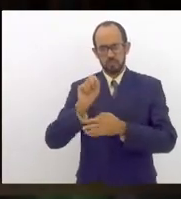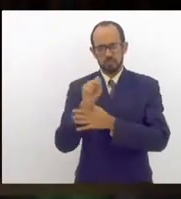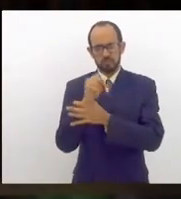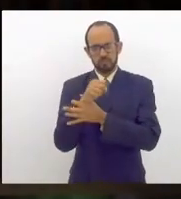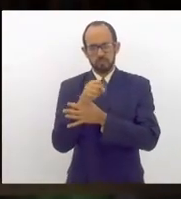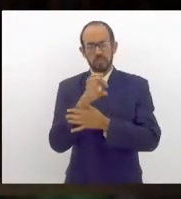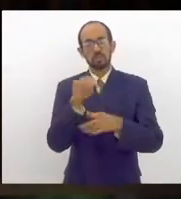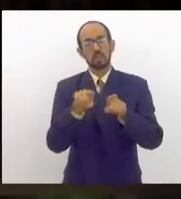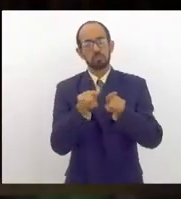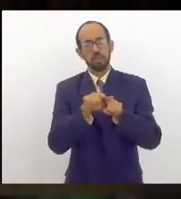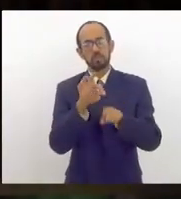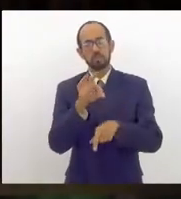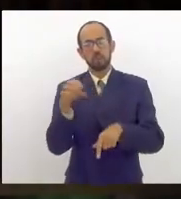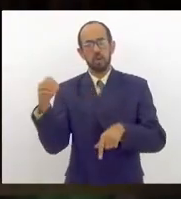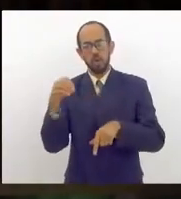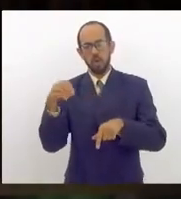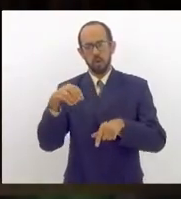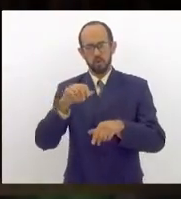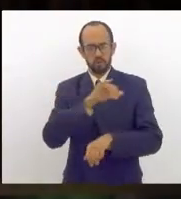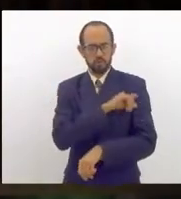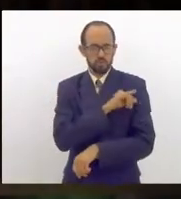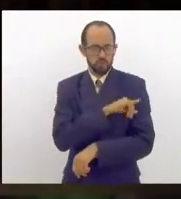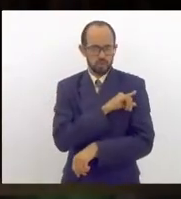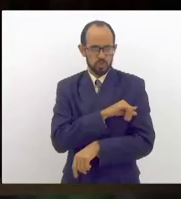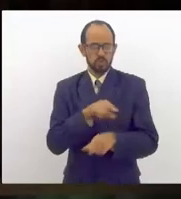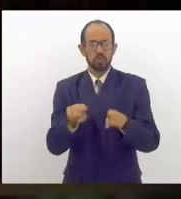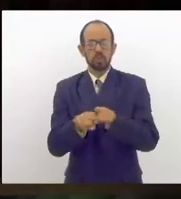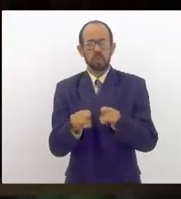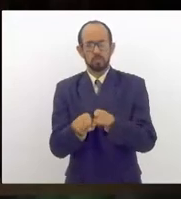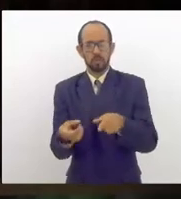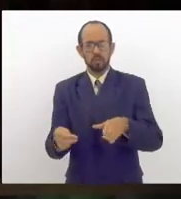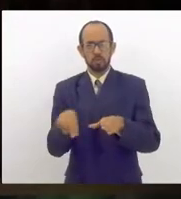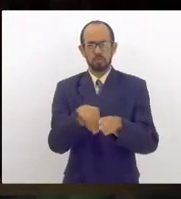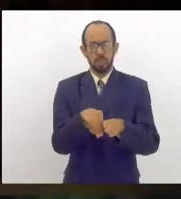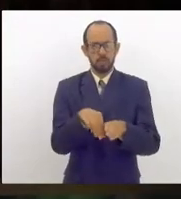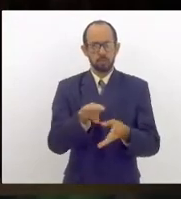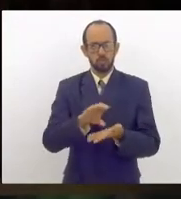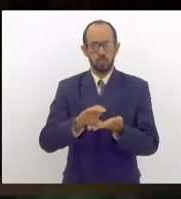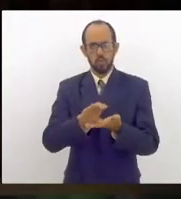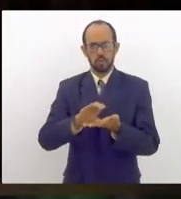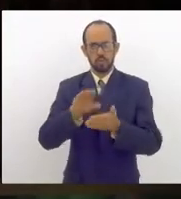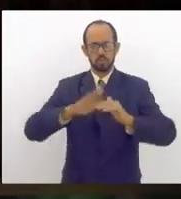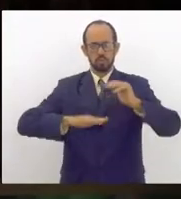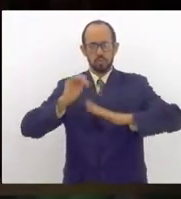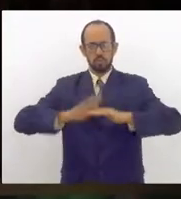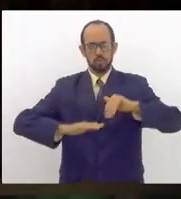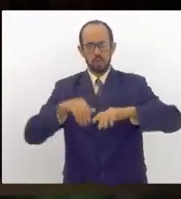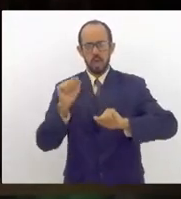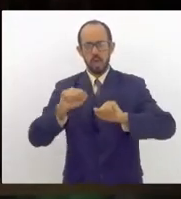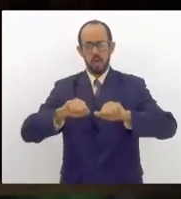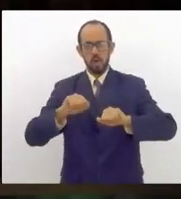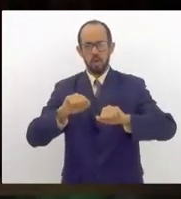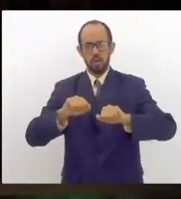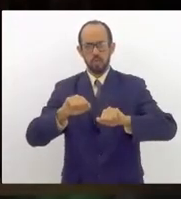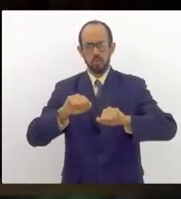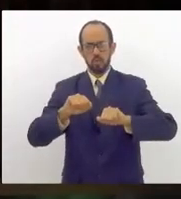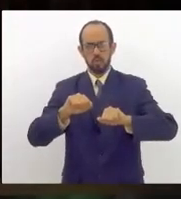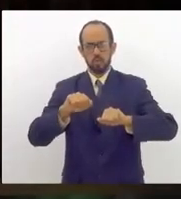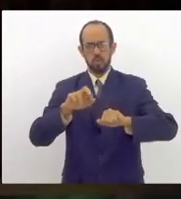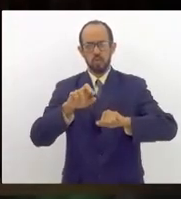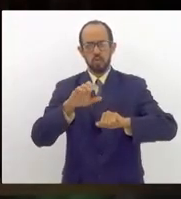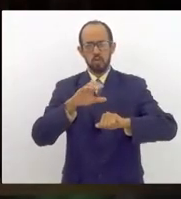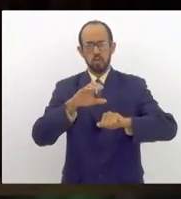ocupacionais do Estado do Rio de Janeiro mas também integra o conselho profissional né do Conselho Regional de